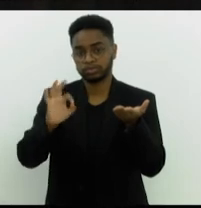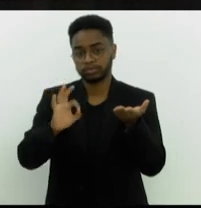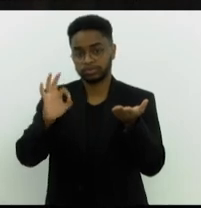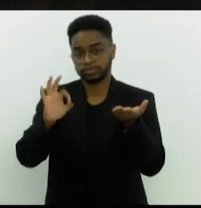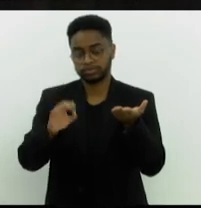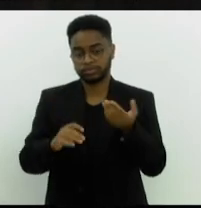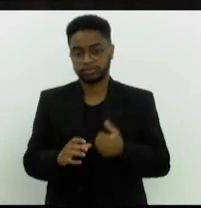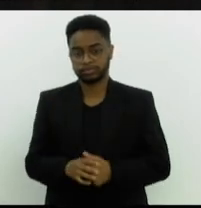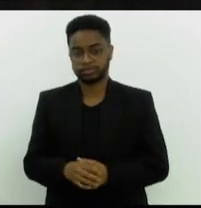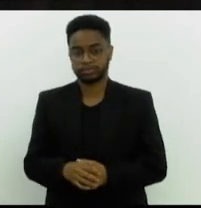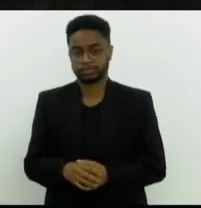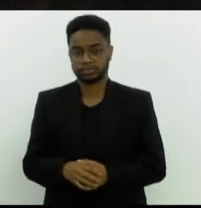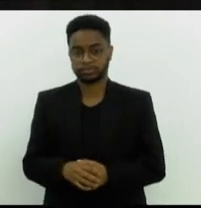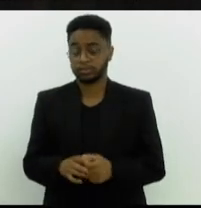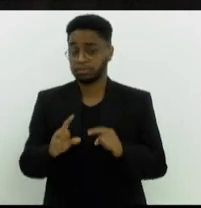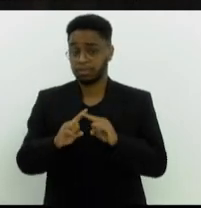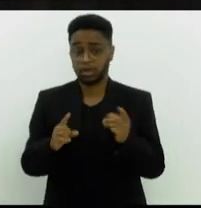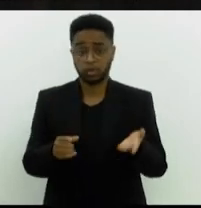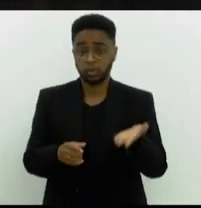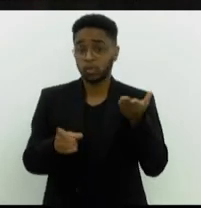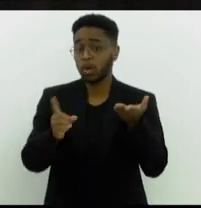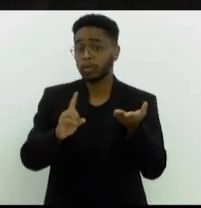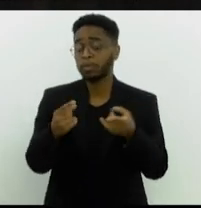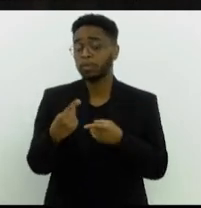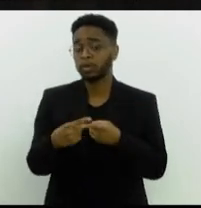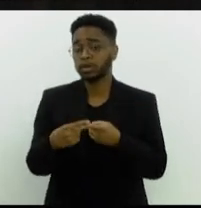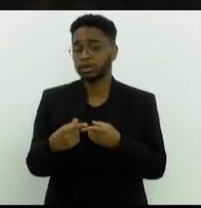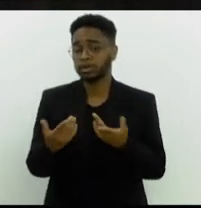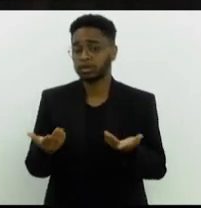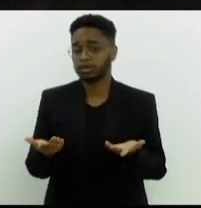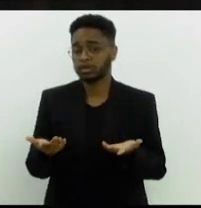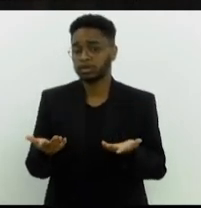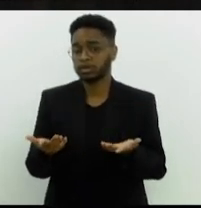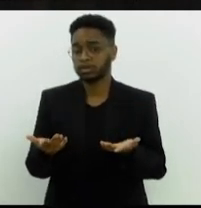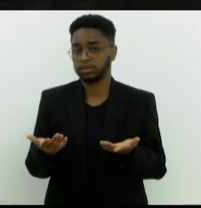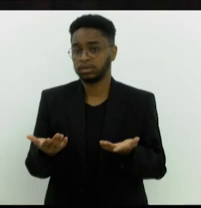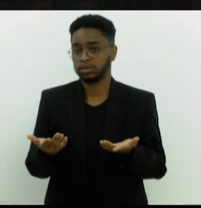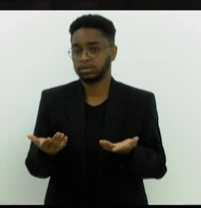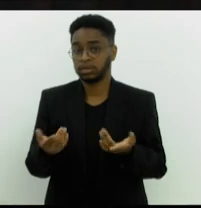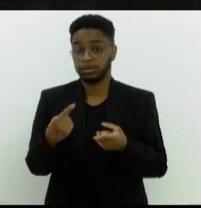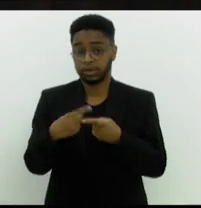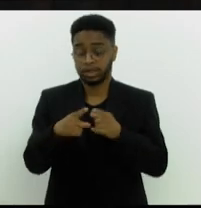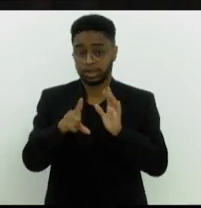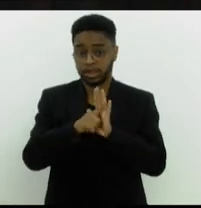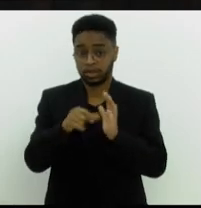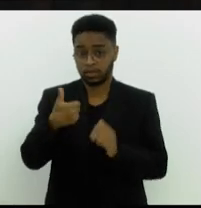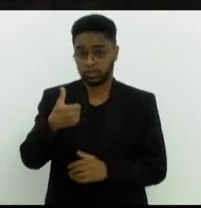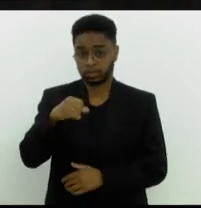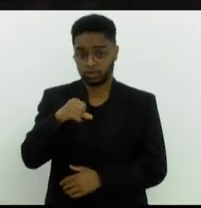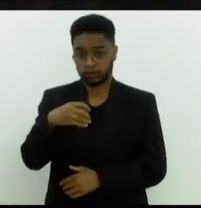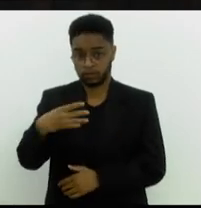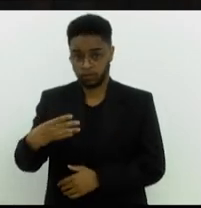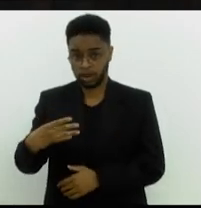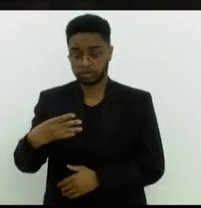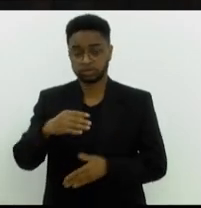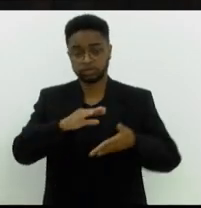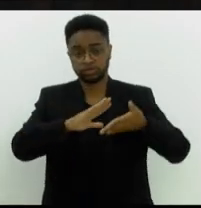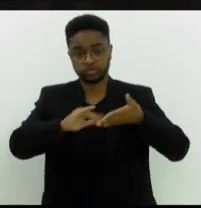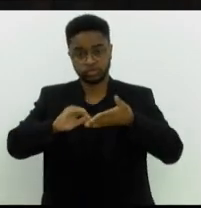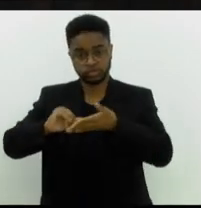2 pontos percentuais. Mas não cresceu por quê? Porque a Lei 9.4